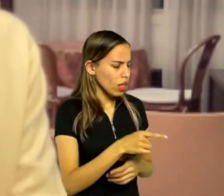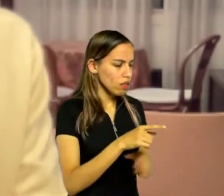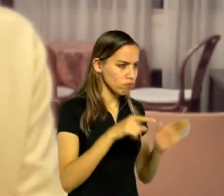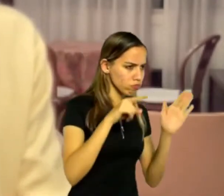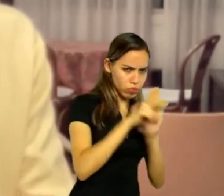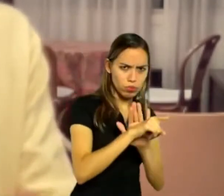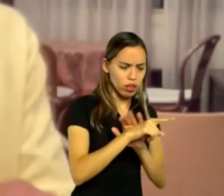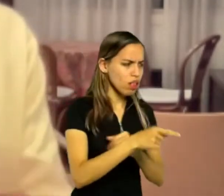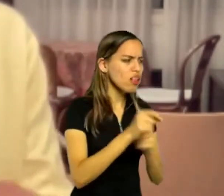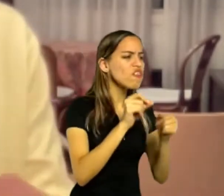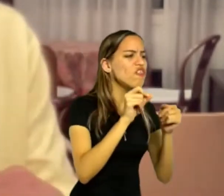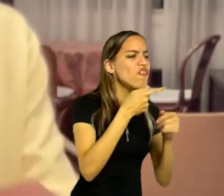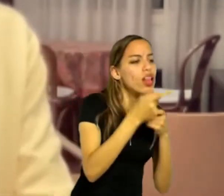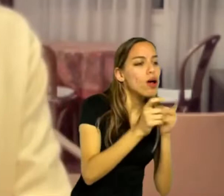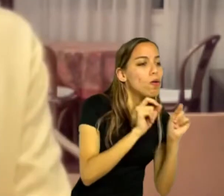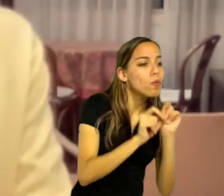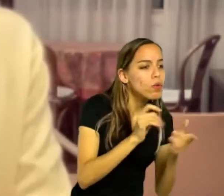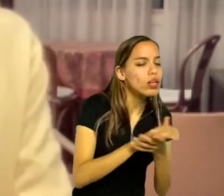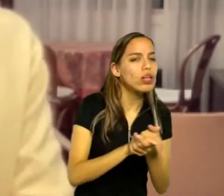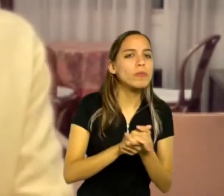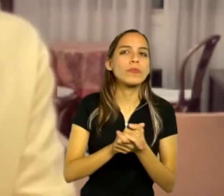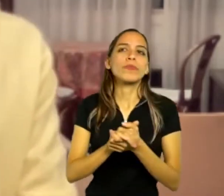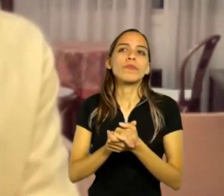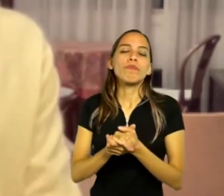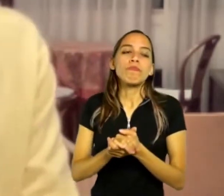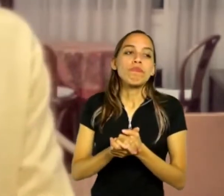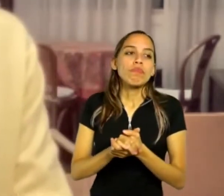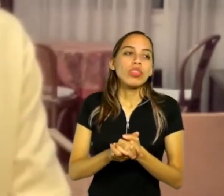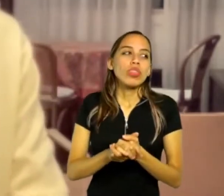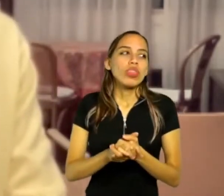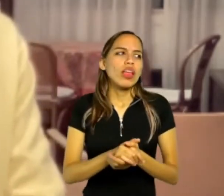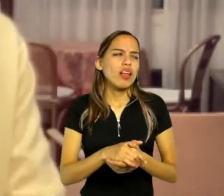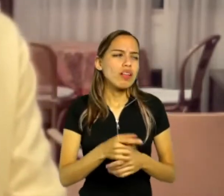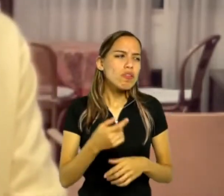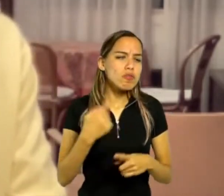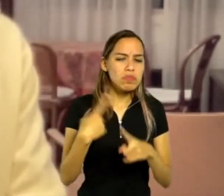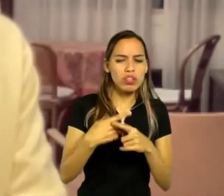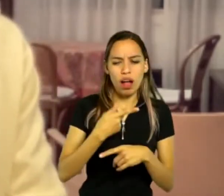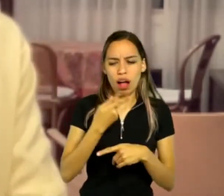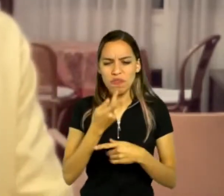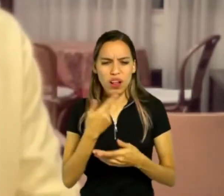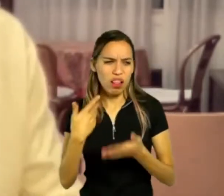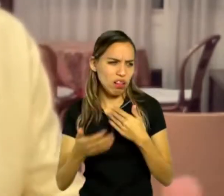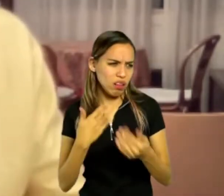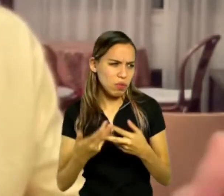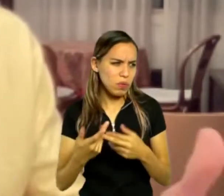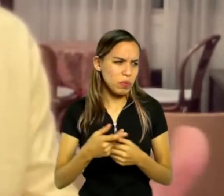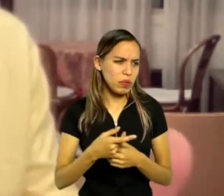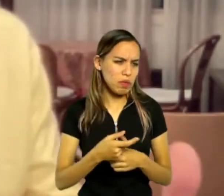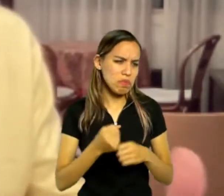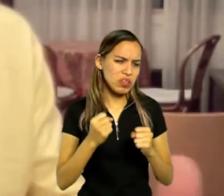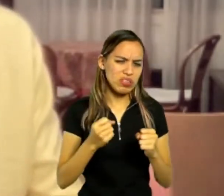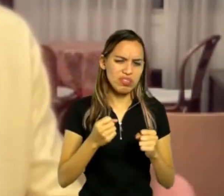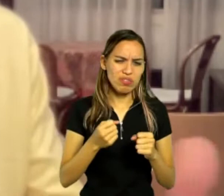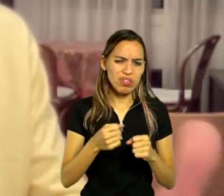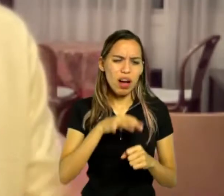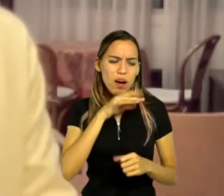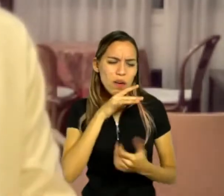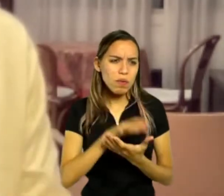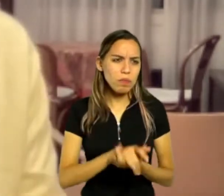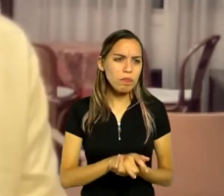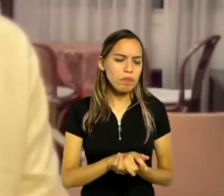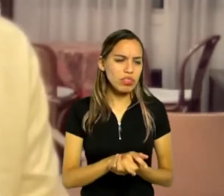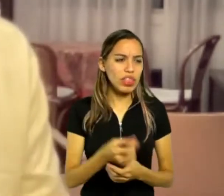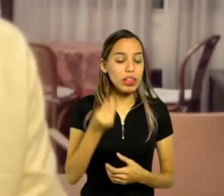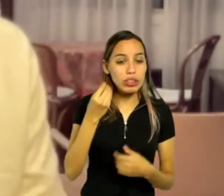importantes, fala coisas que não têm nenhum interesse, não é? E aí eu falei, pô, é muita vagabundagem eu não sentar e tentar